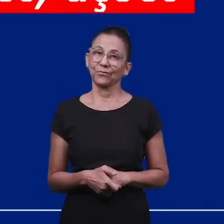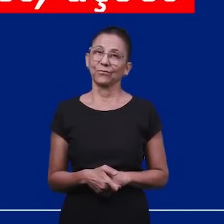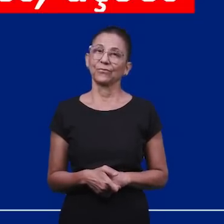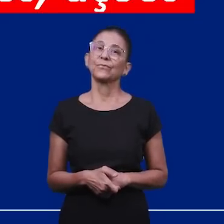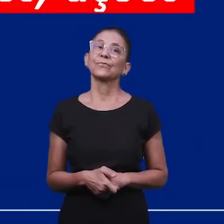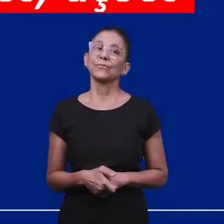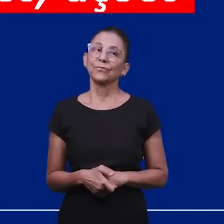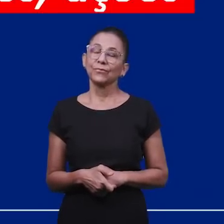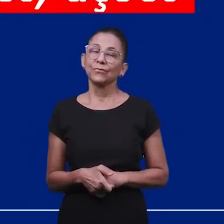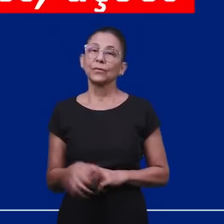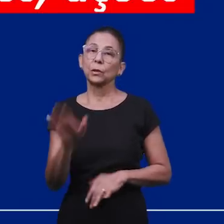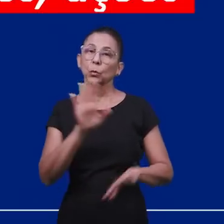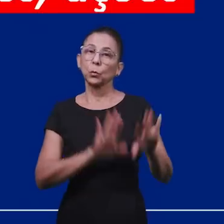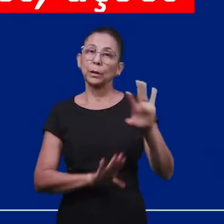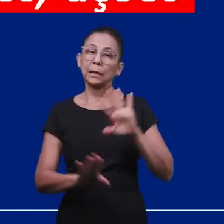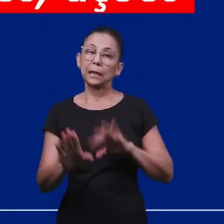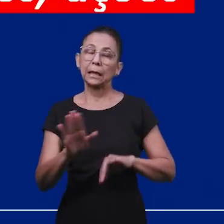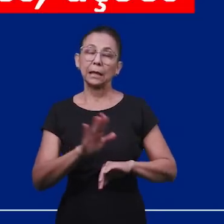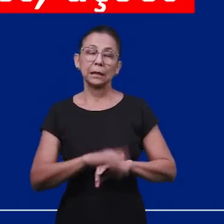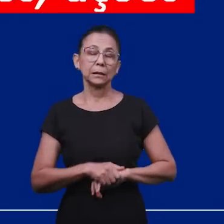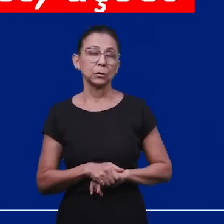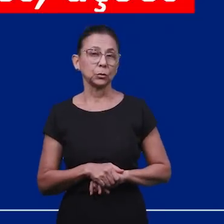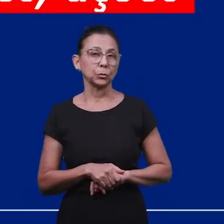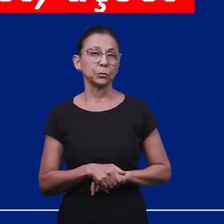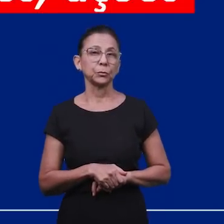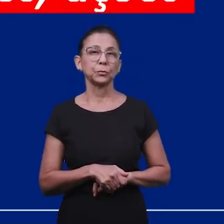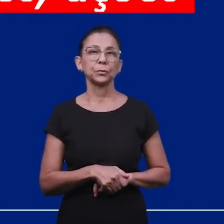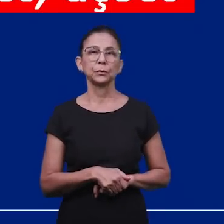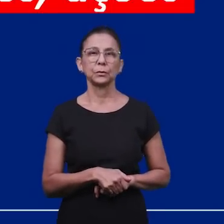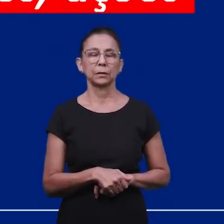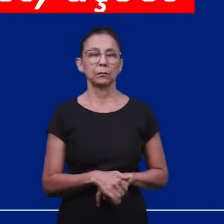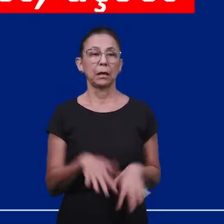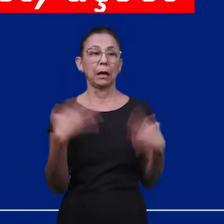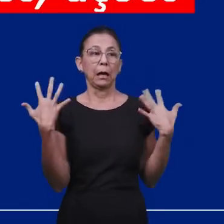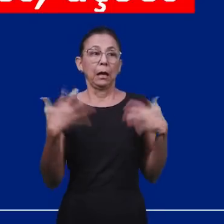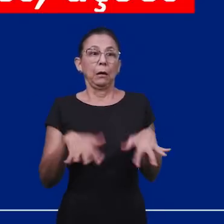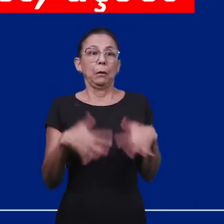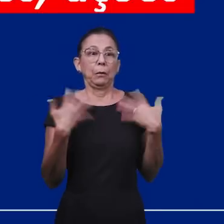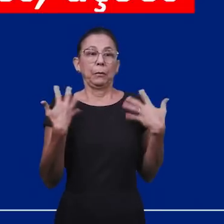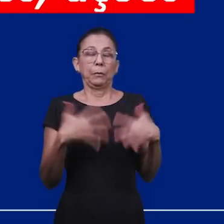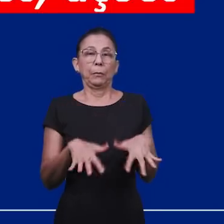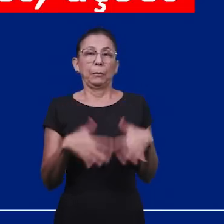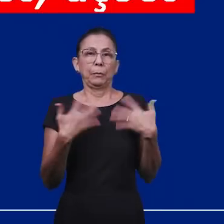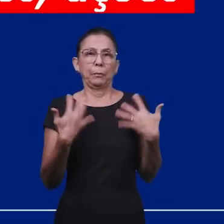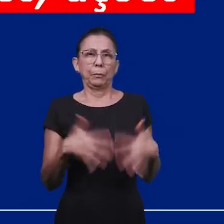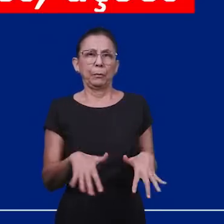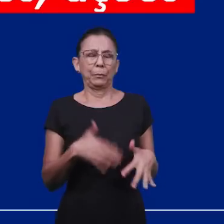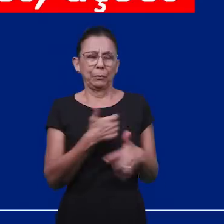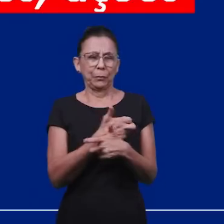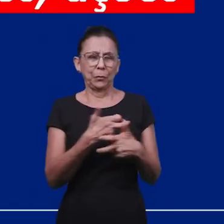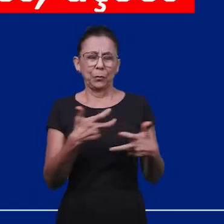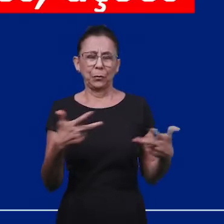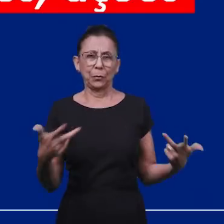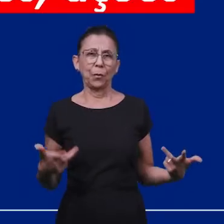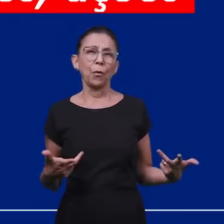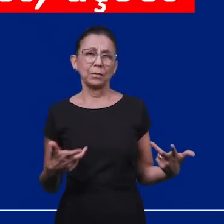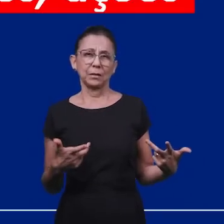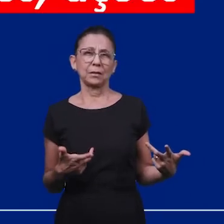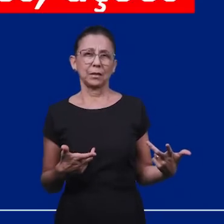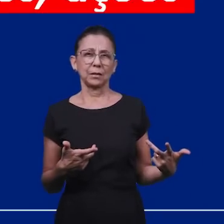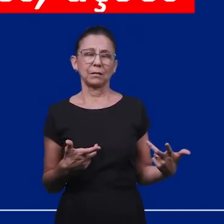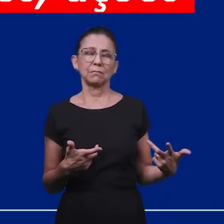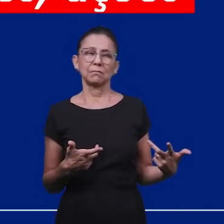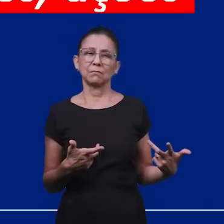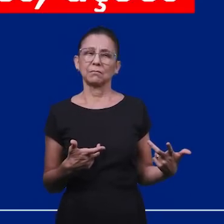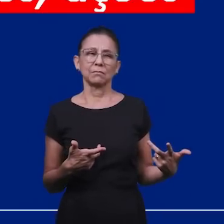entre vós, como convém a santos, nem torpezas, nem parvoices, nem chocarrices,